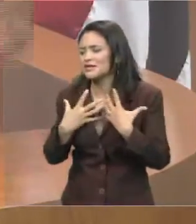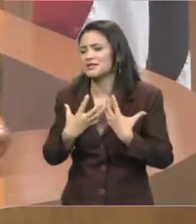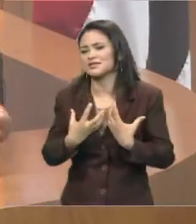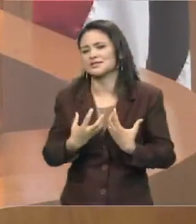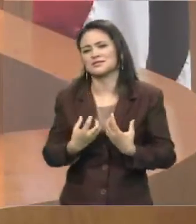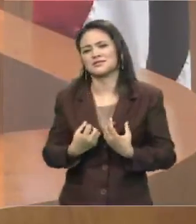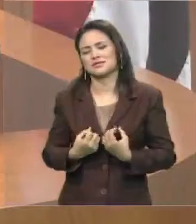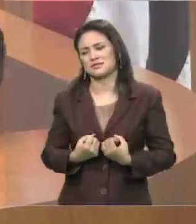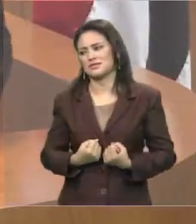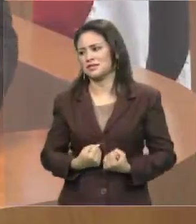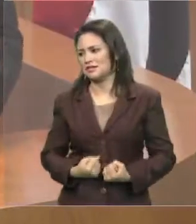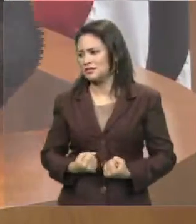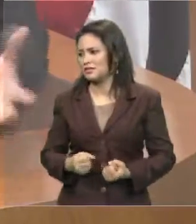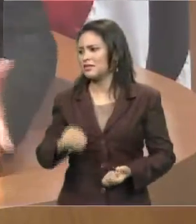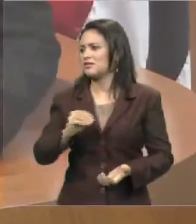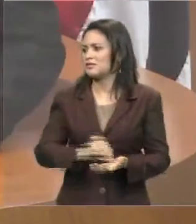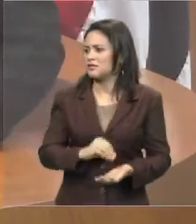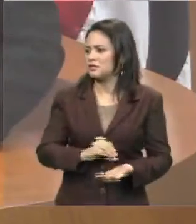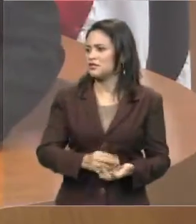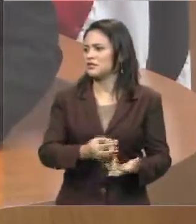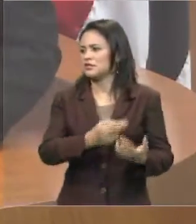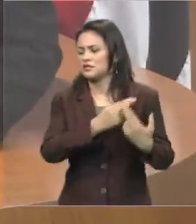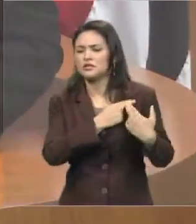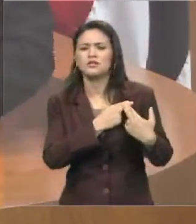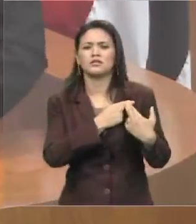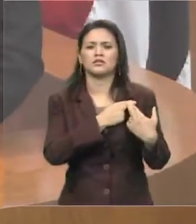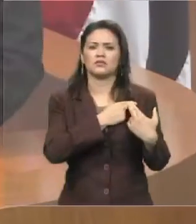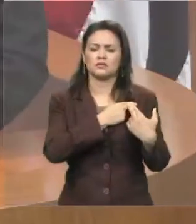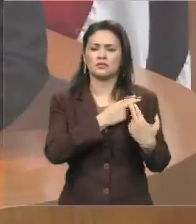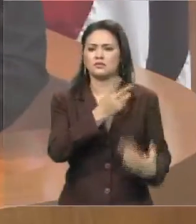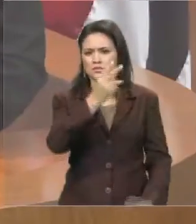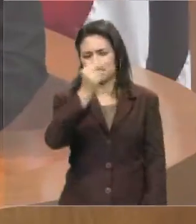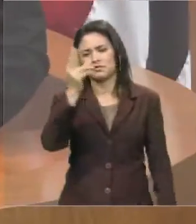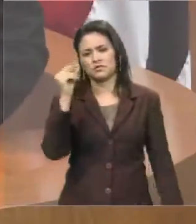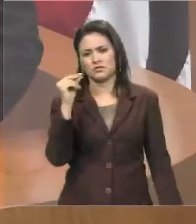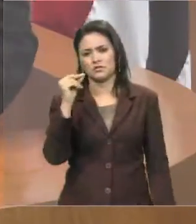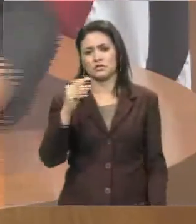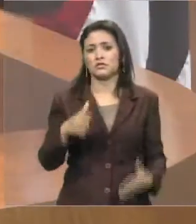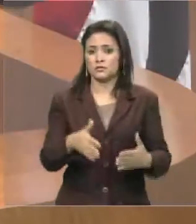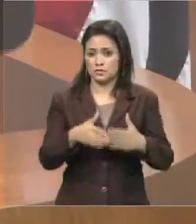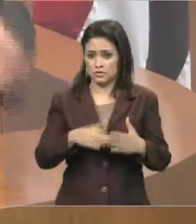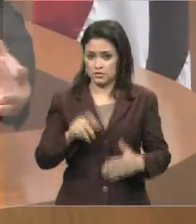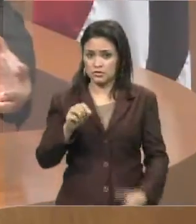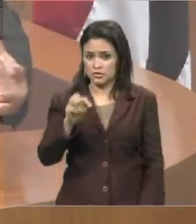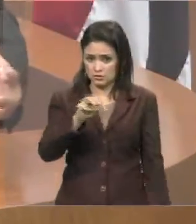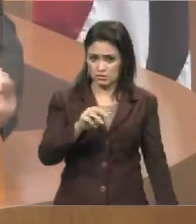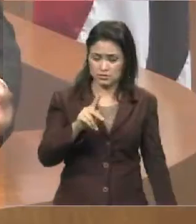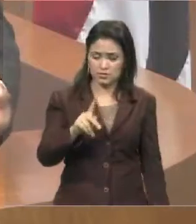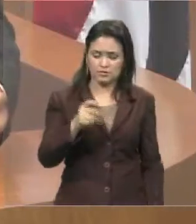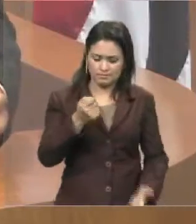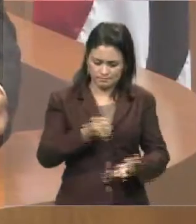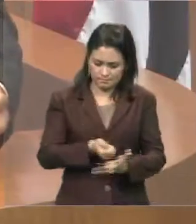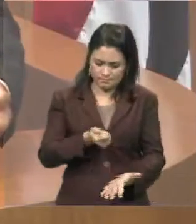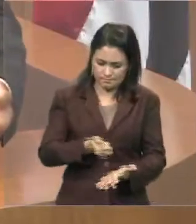da insensibilidade do senhor prefeito. E peço que o Ministério Público faça uma